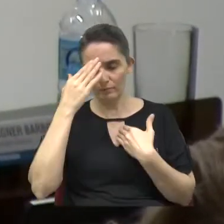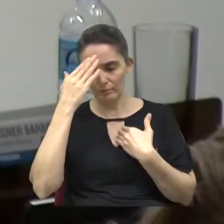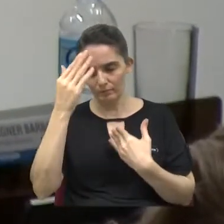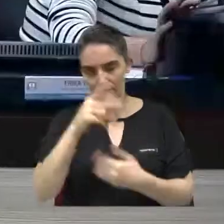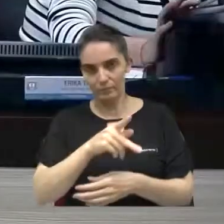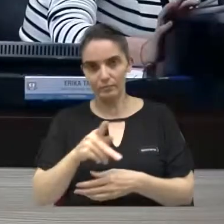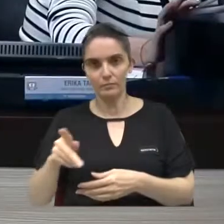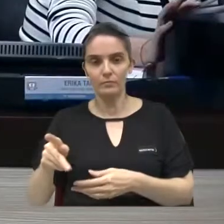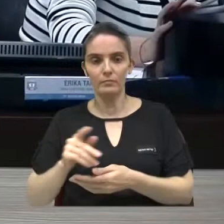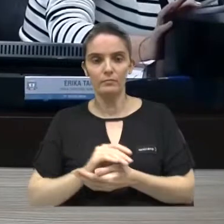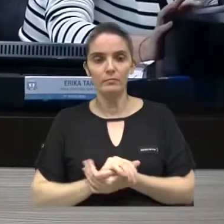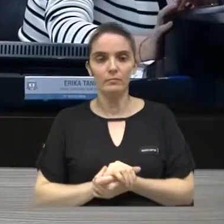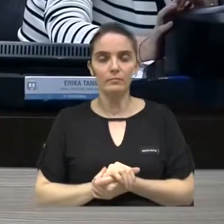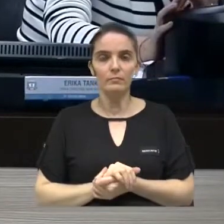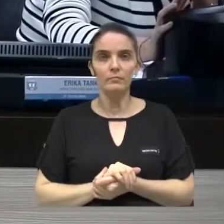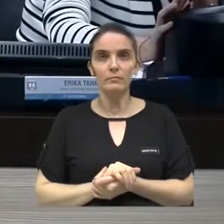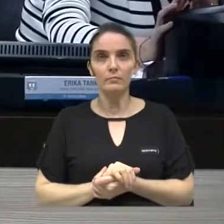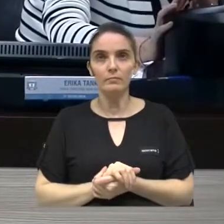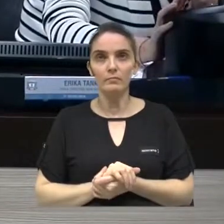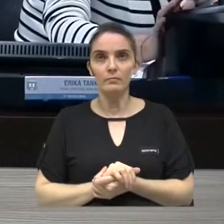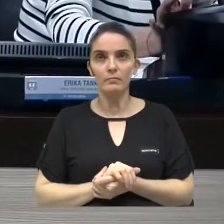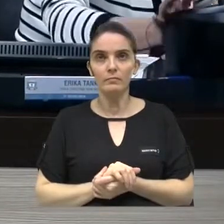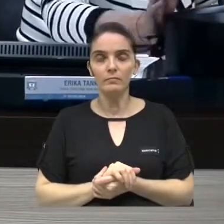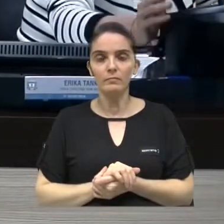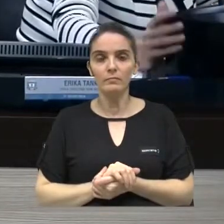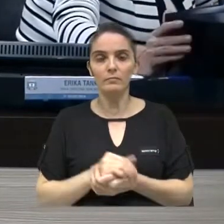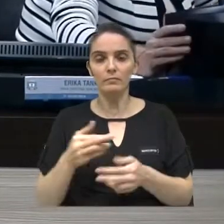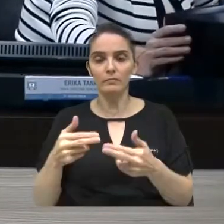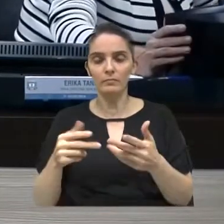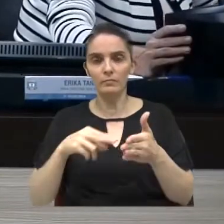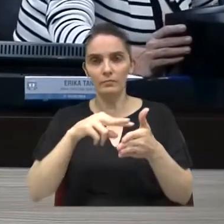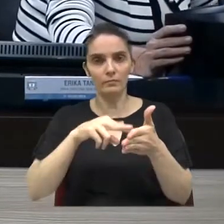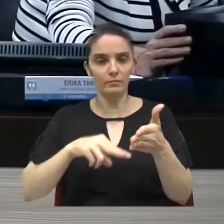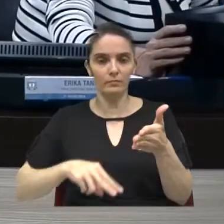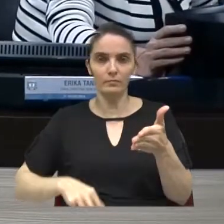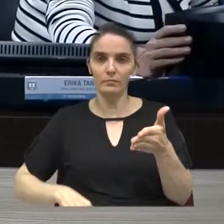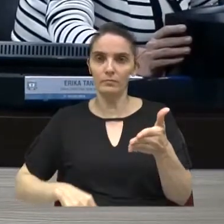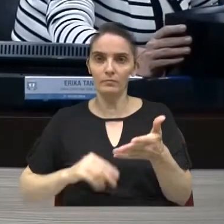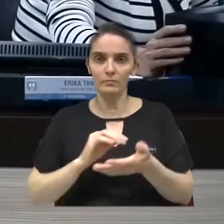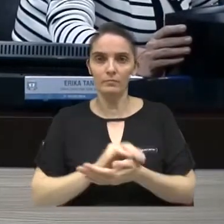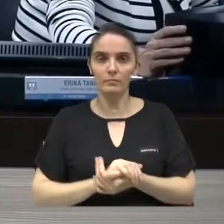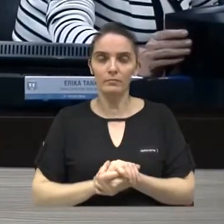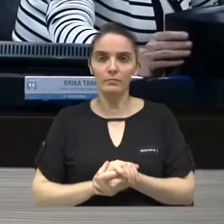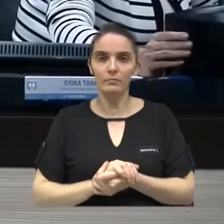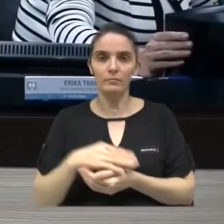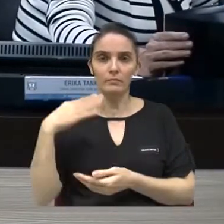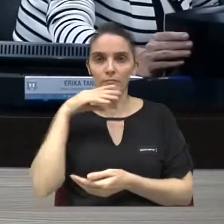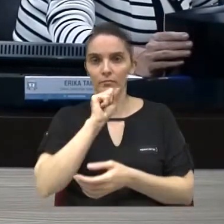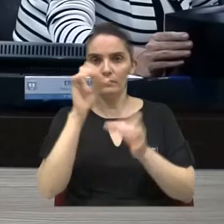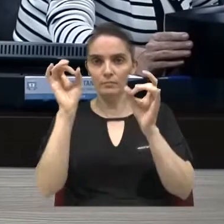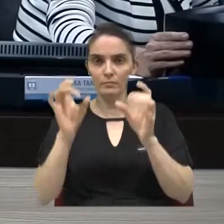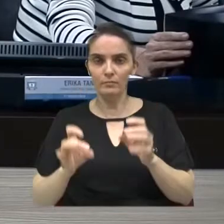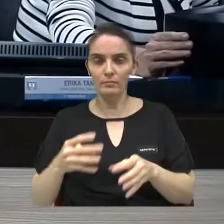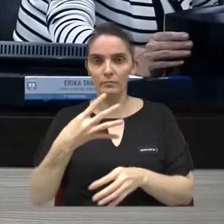presidente. A matéria a ser lida, senhor presidente. Pois não. Urgência especial